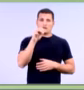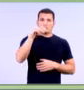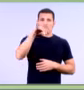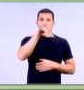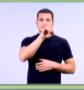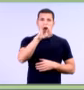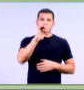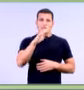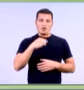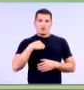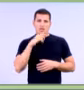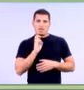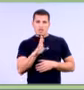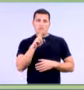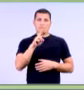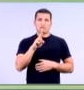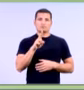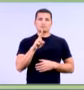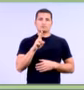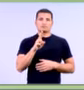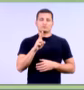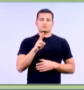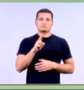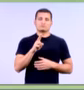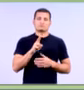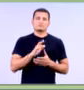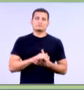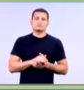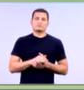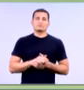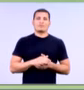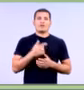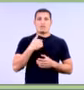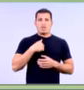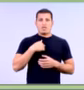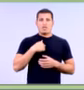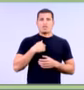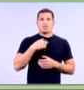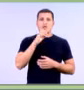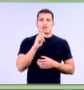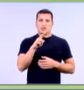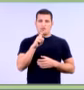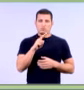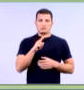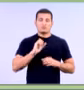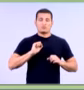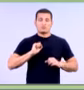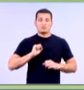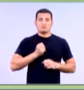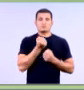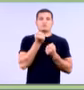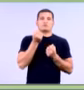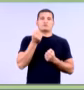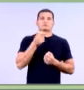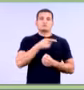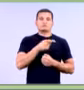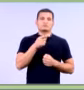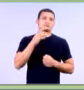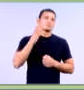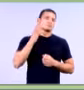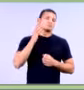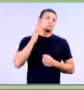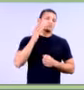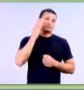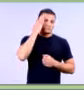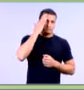no outro exemplo também, né, Anabela? Eu odeio estes pneus. Eu adoro esses pneus.